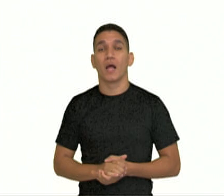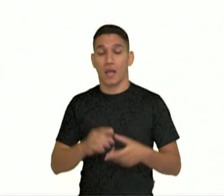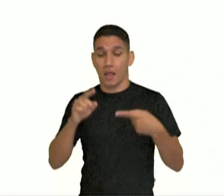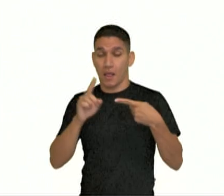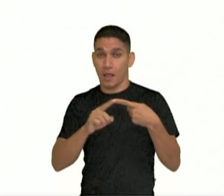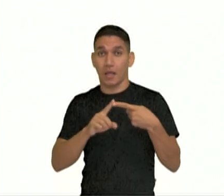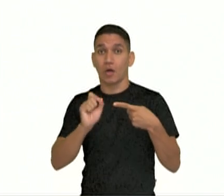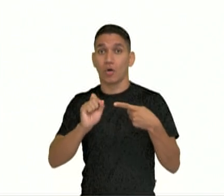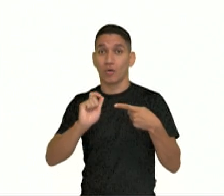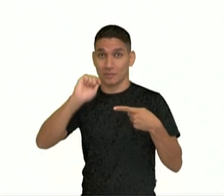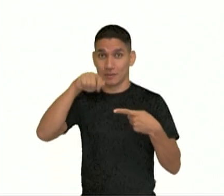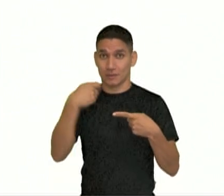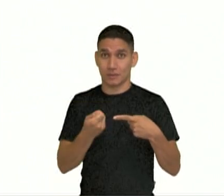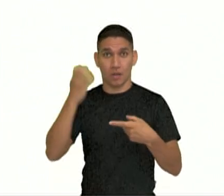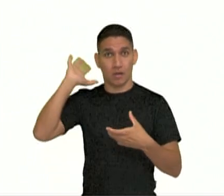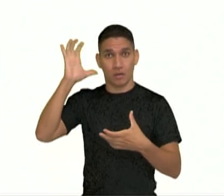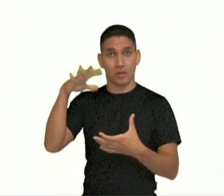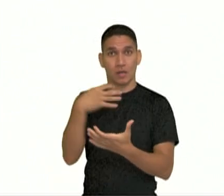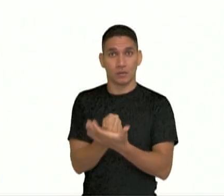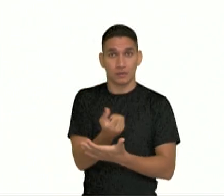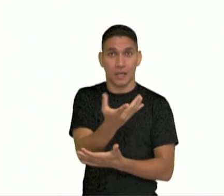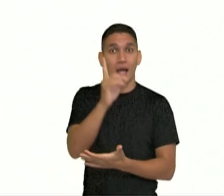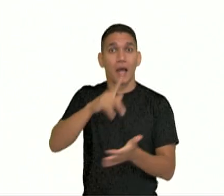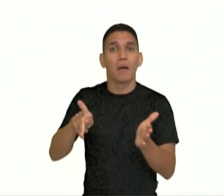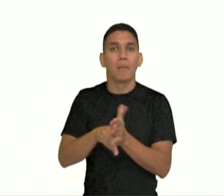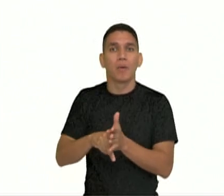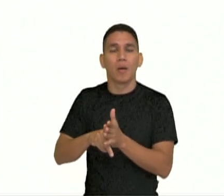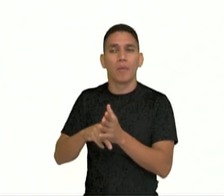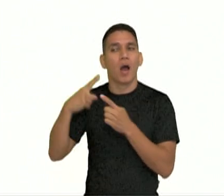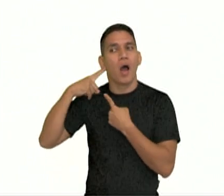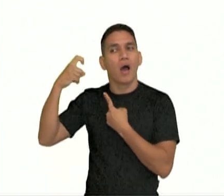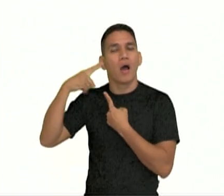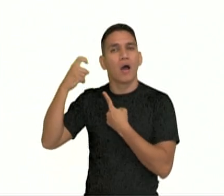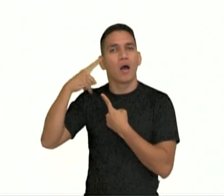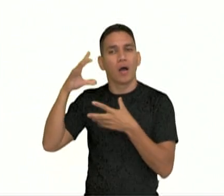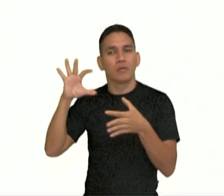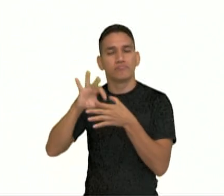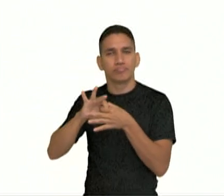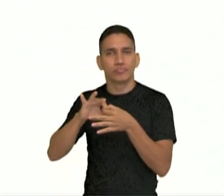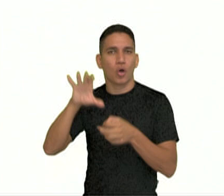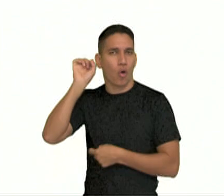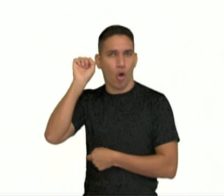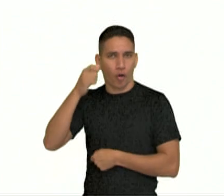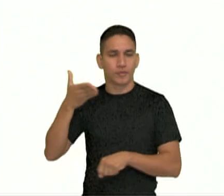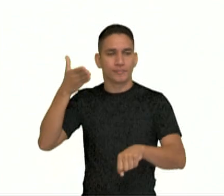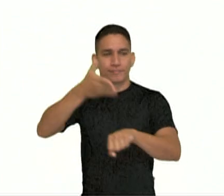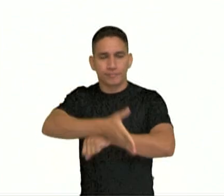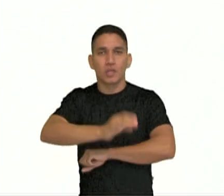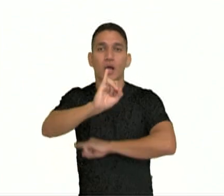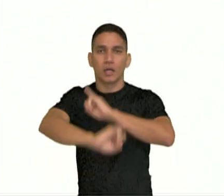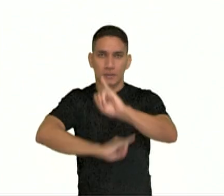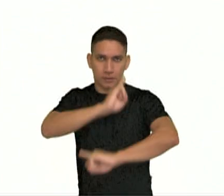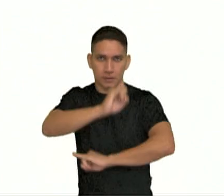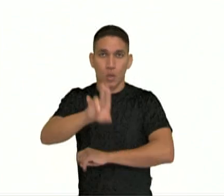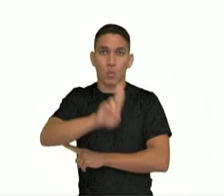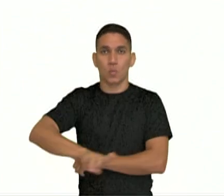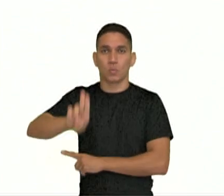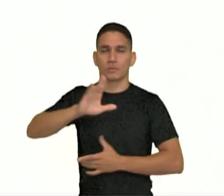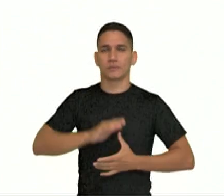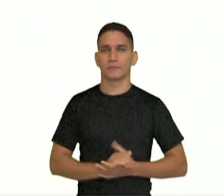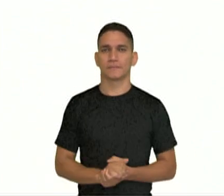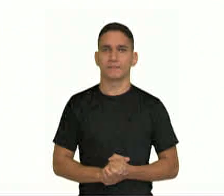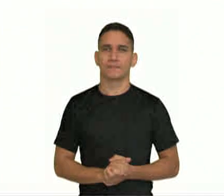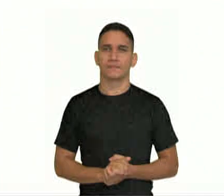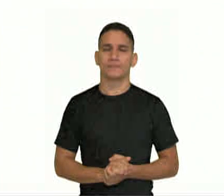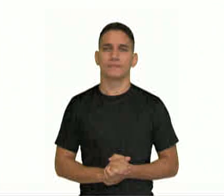o nome dado ao programa de áudio que pode ser acessado, né, a partir do acesso à rede de internet,